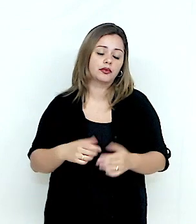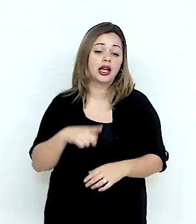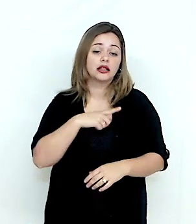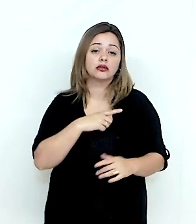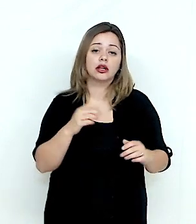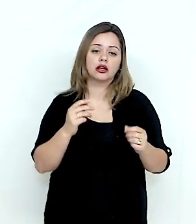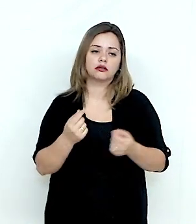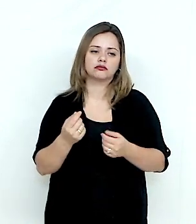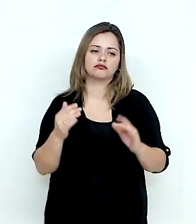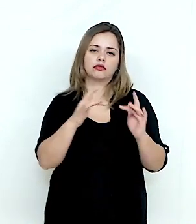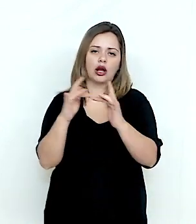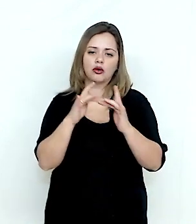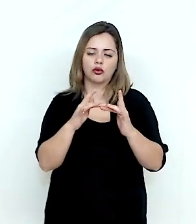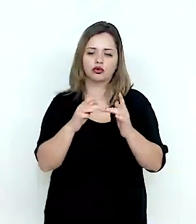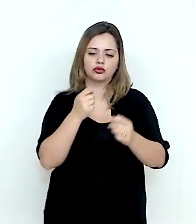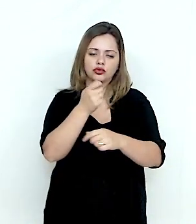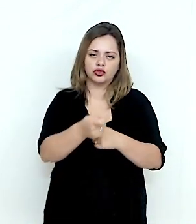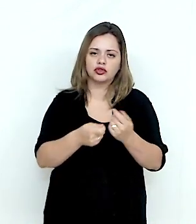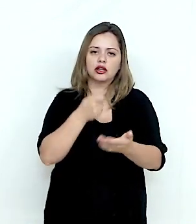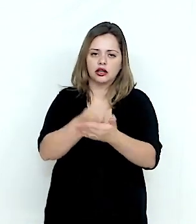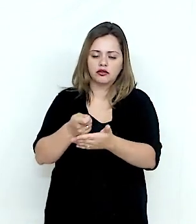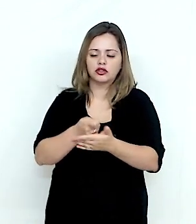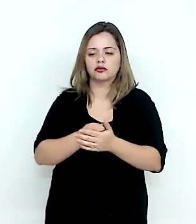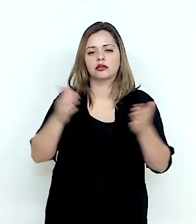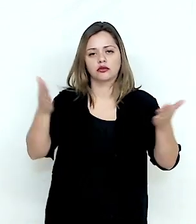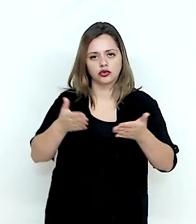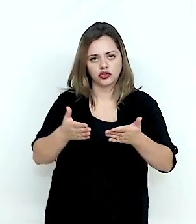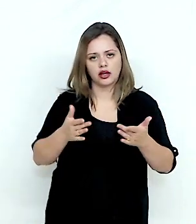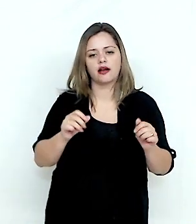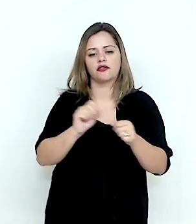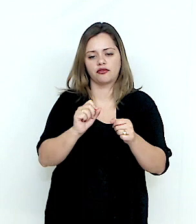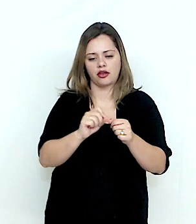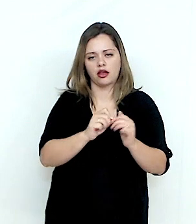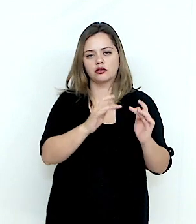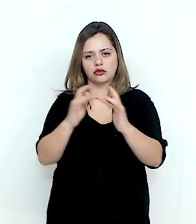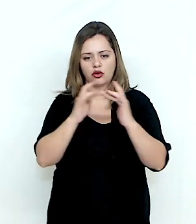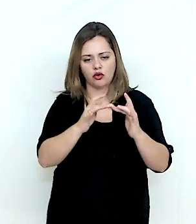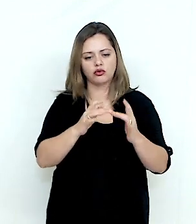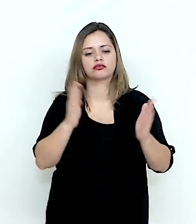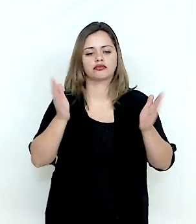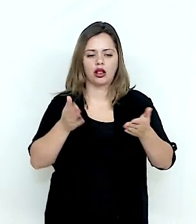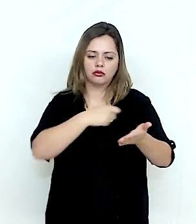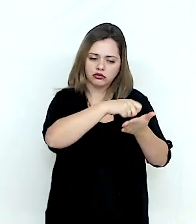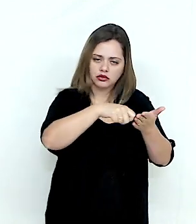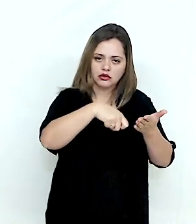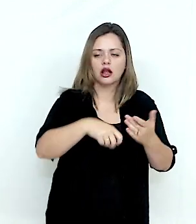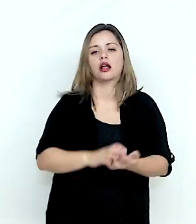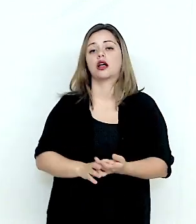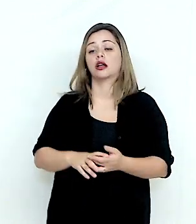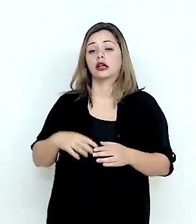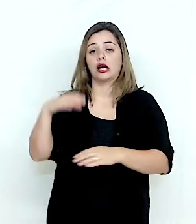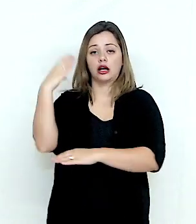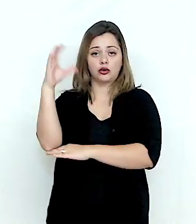acho que eu já comentei, ele foi negociado, assinado e foi ratificado pelo Brasil. E no caso da Colômbia,